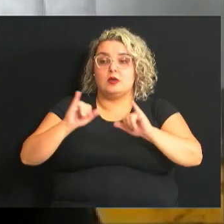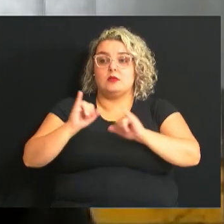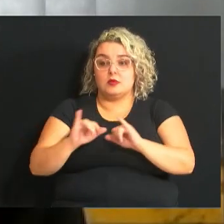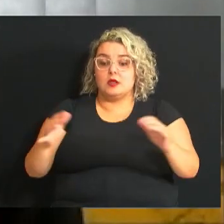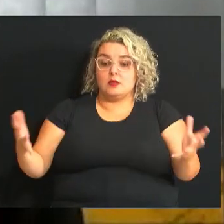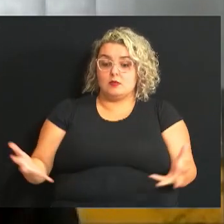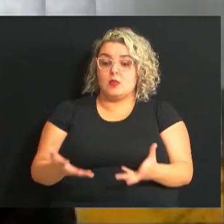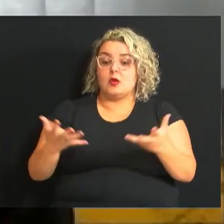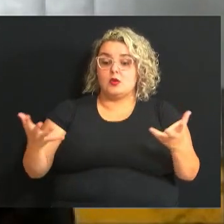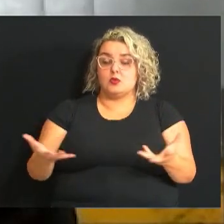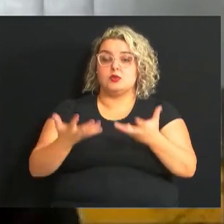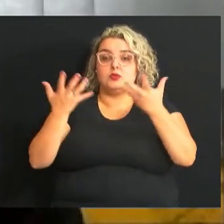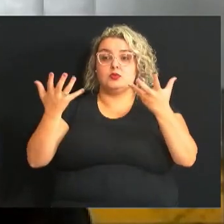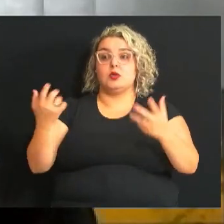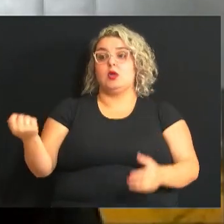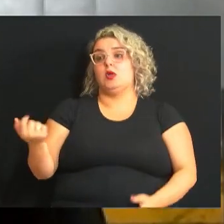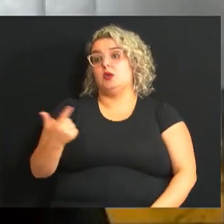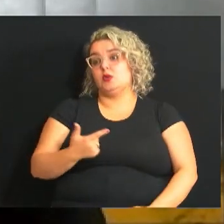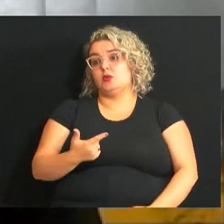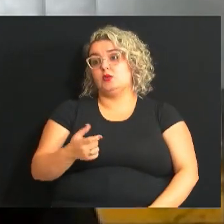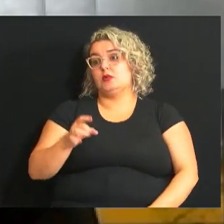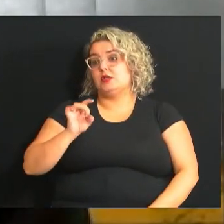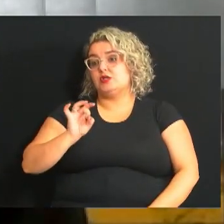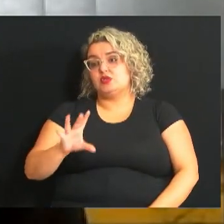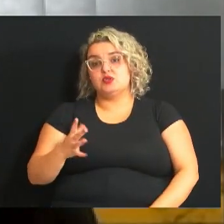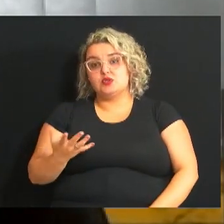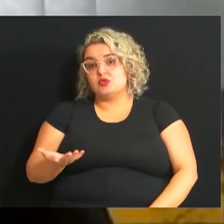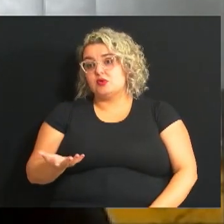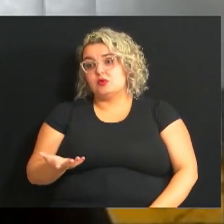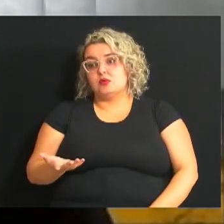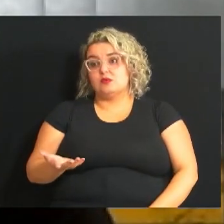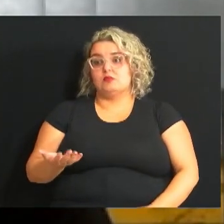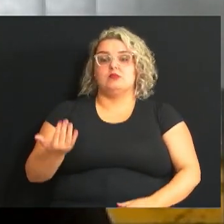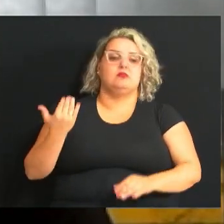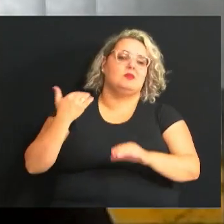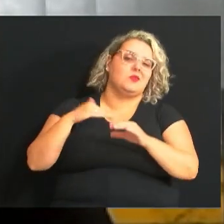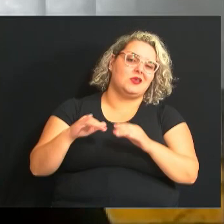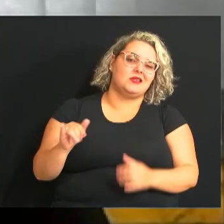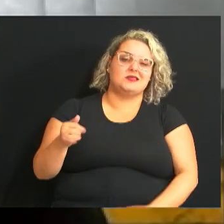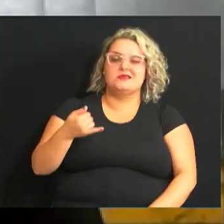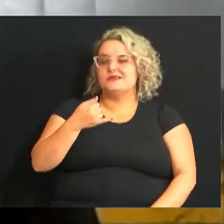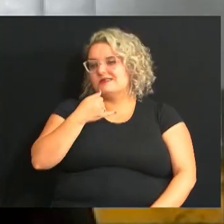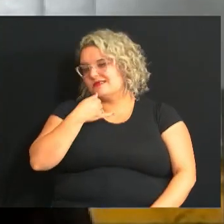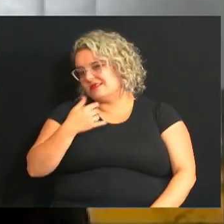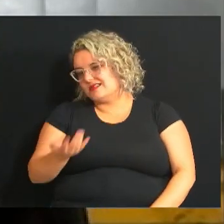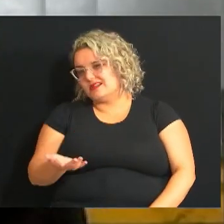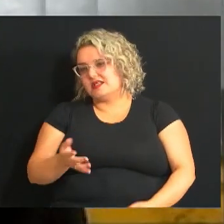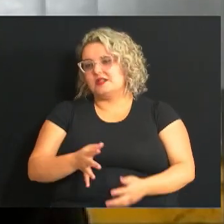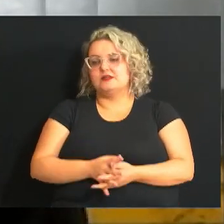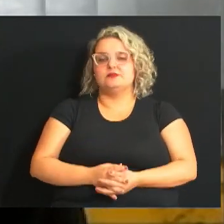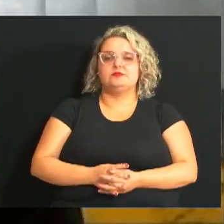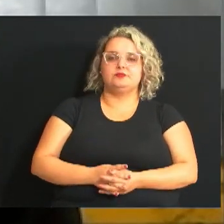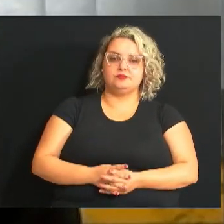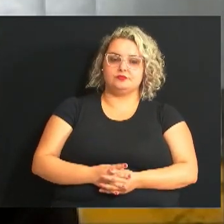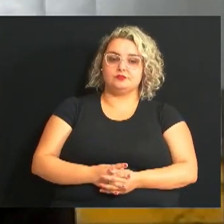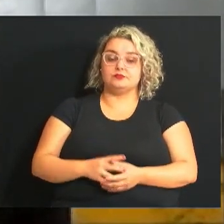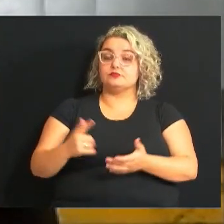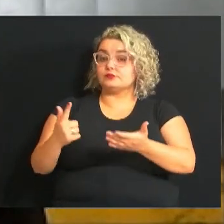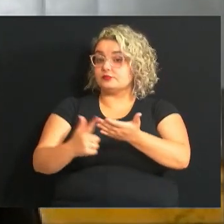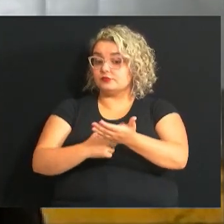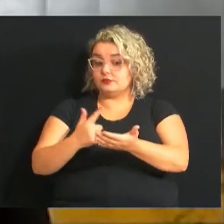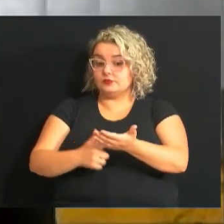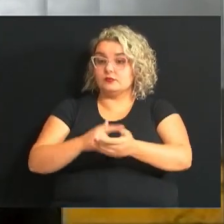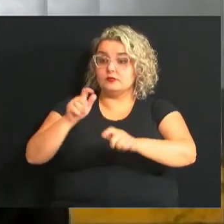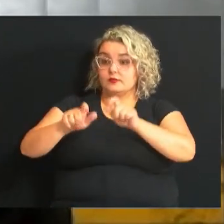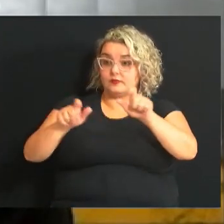do que ficar trazendo apenas mensagens tristes, né? Então, o livro ele é tanto para aquela pessoa que